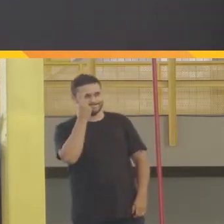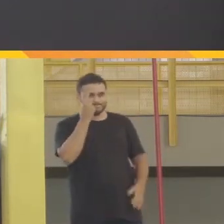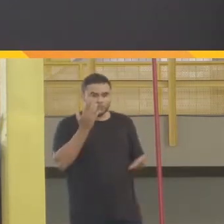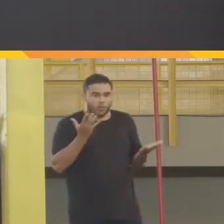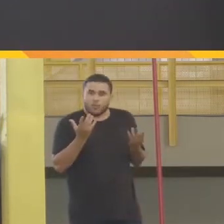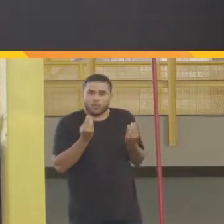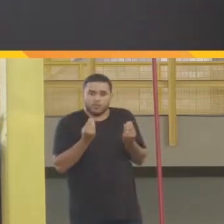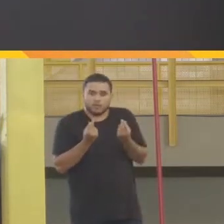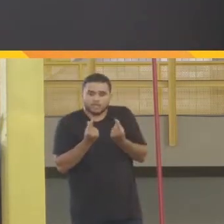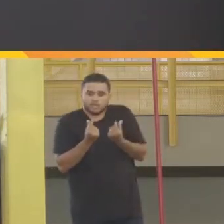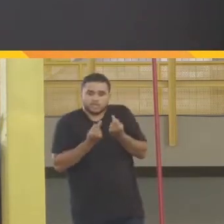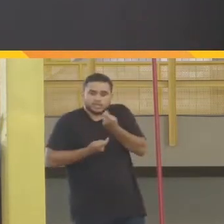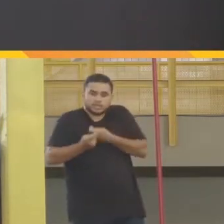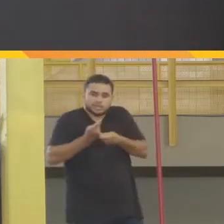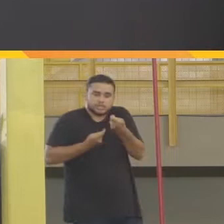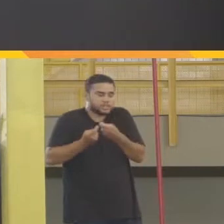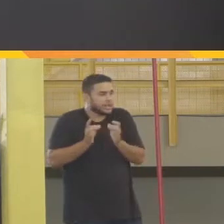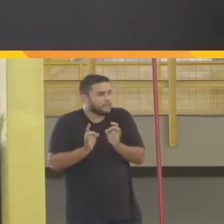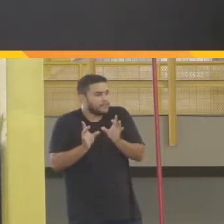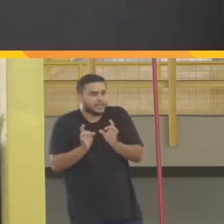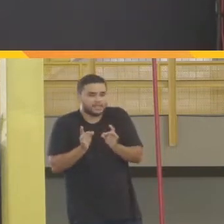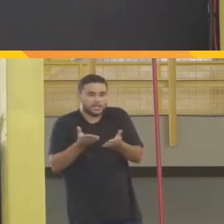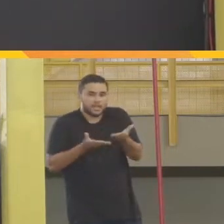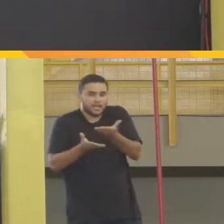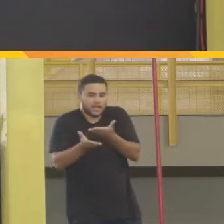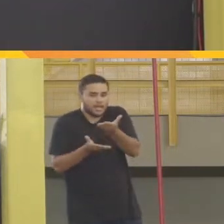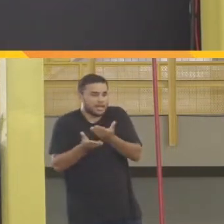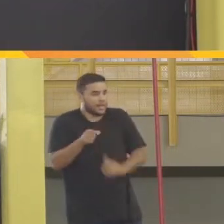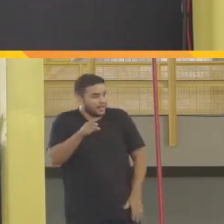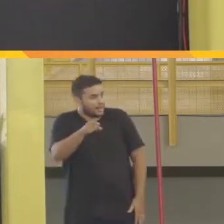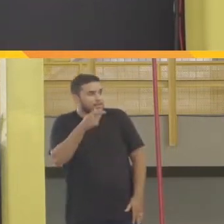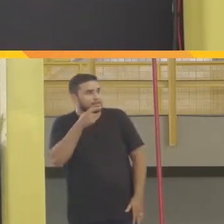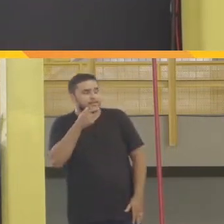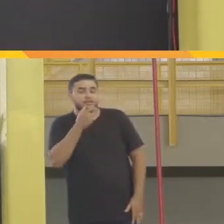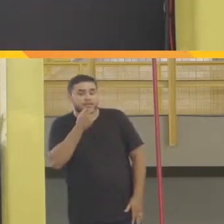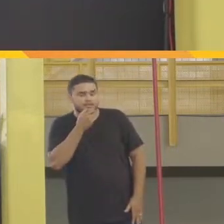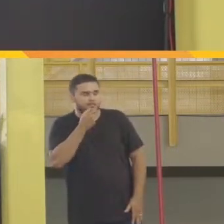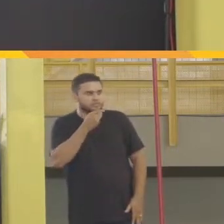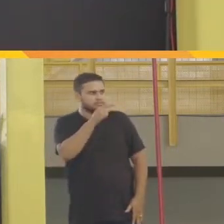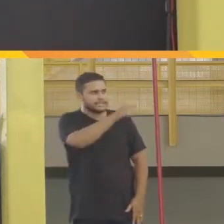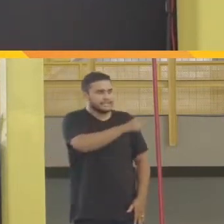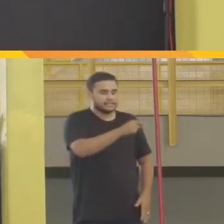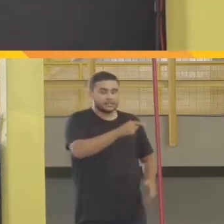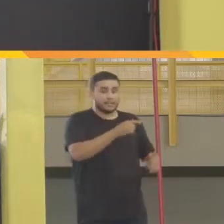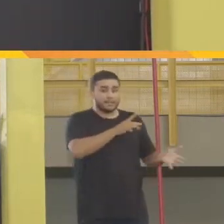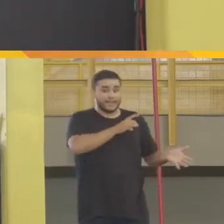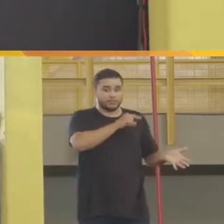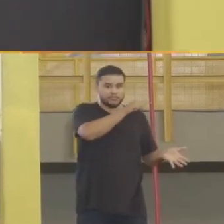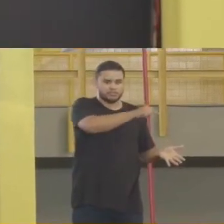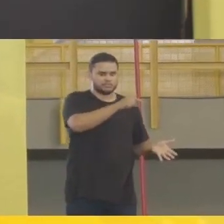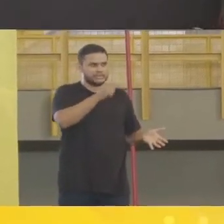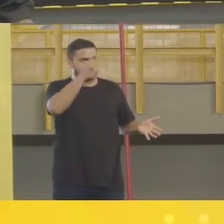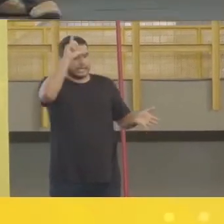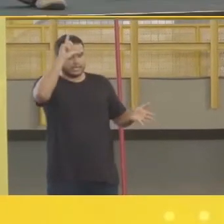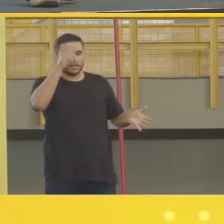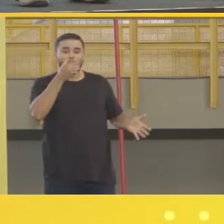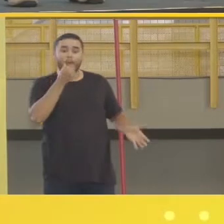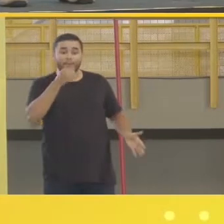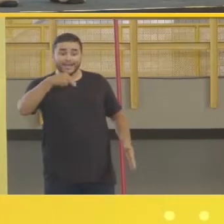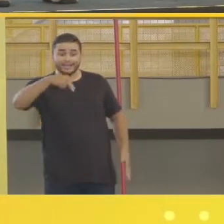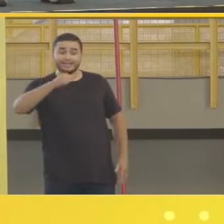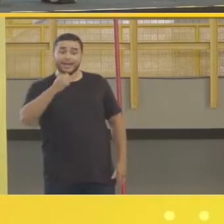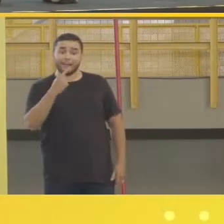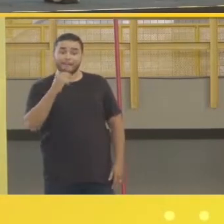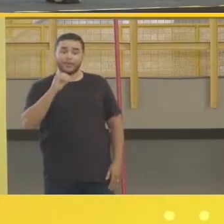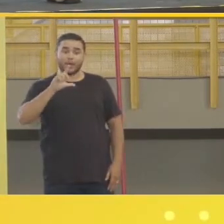numa saída para essa situação. Inclusive, esse tratado de Methuen, que está aí no segundo tópico, é